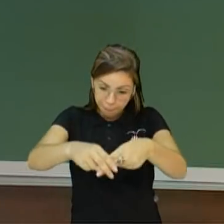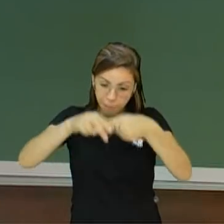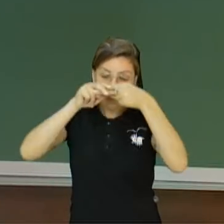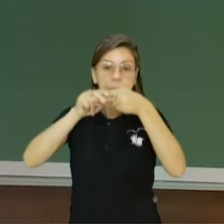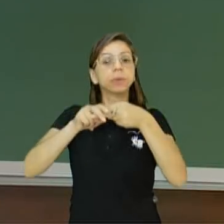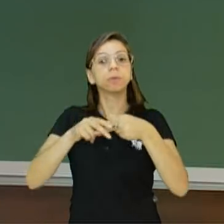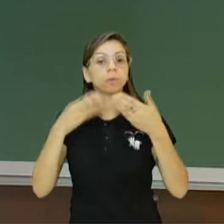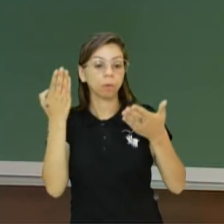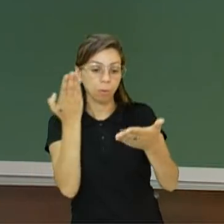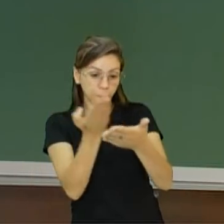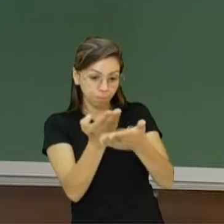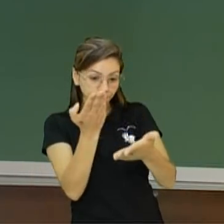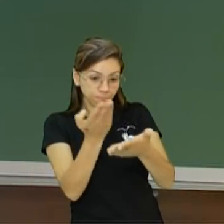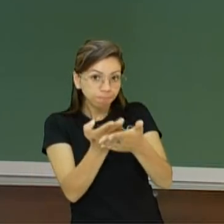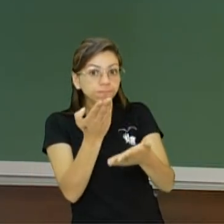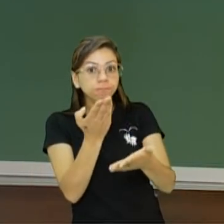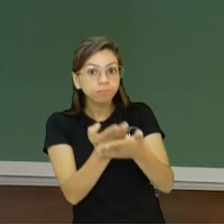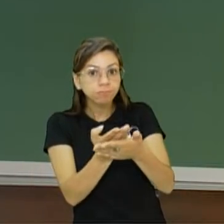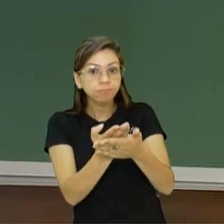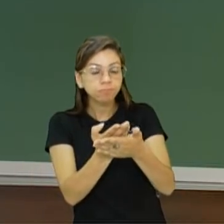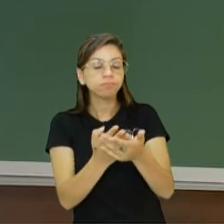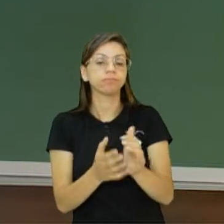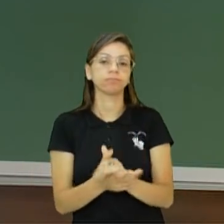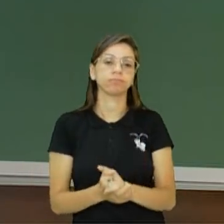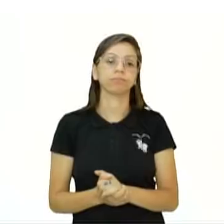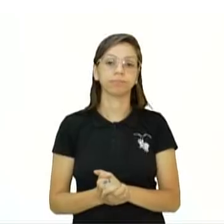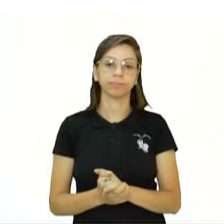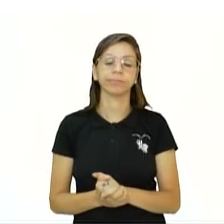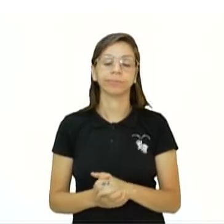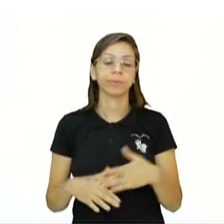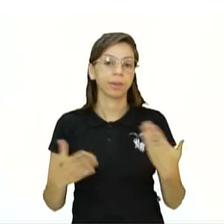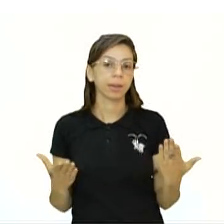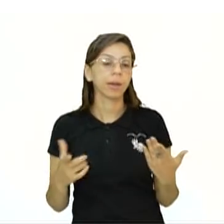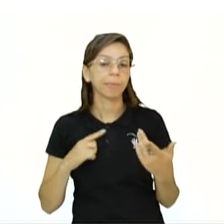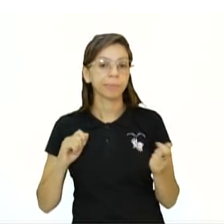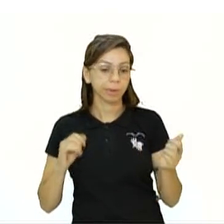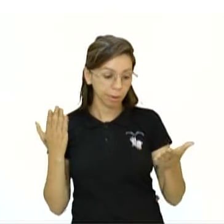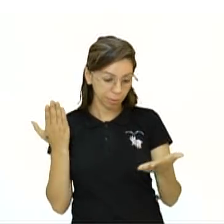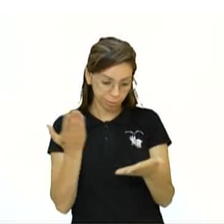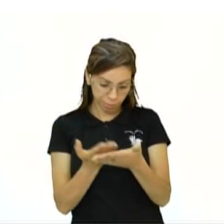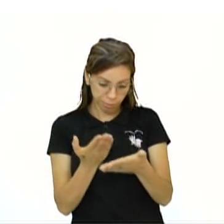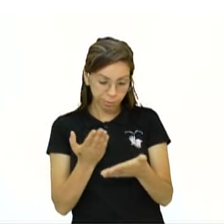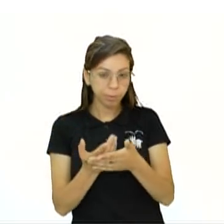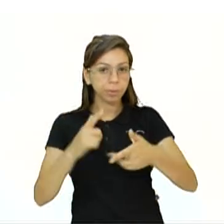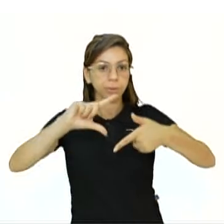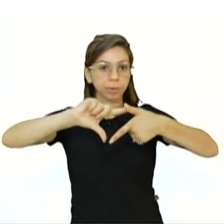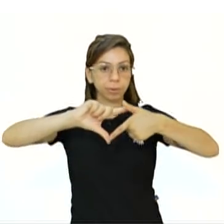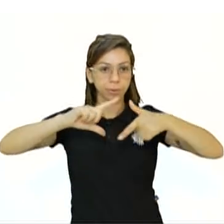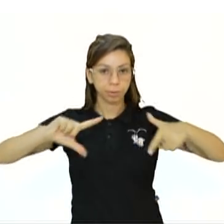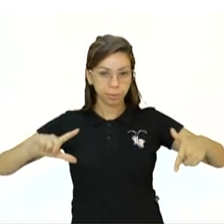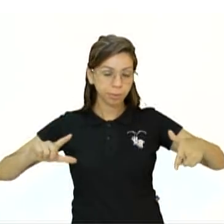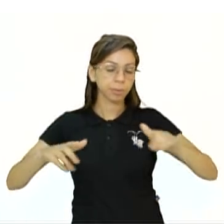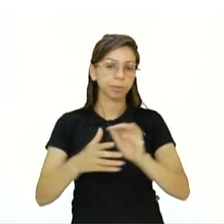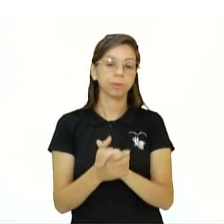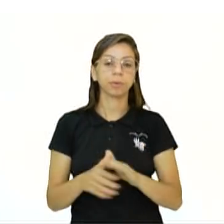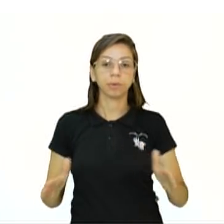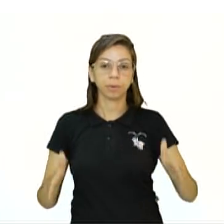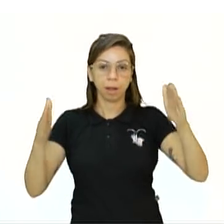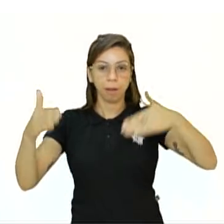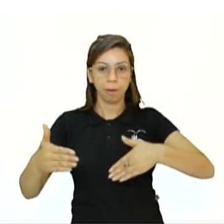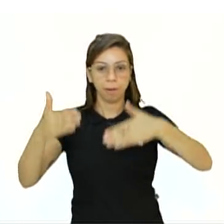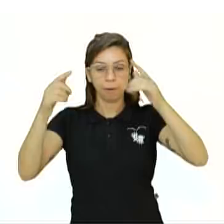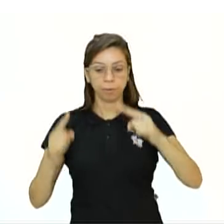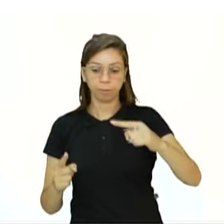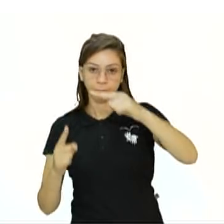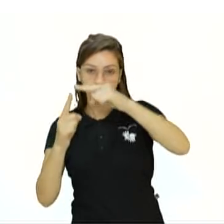importância de se estudar a matemática. Então, a conclusão é que nós estudamos os nossos sólidos geométricos, face, vértice e